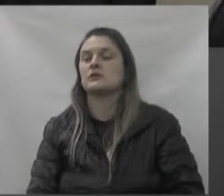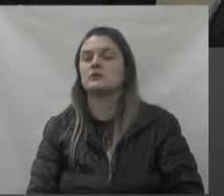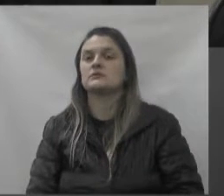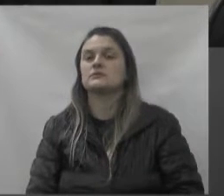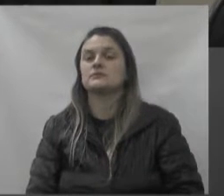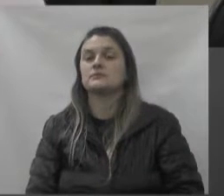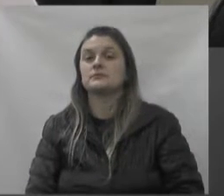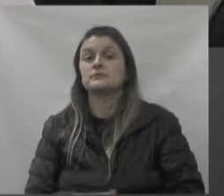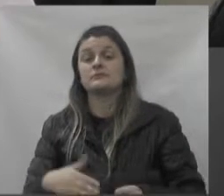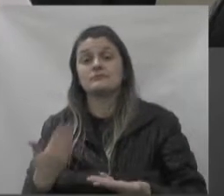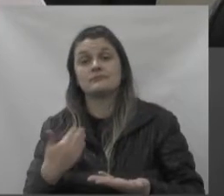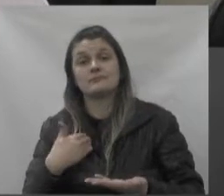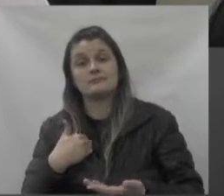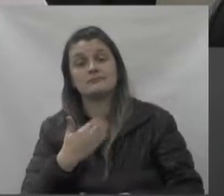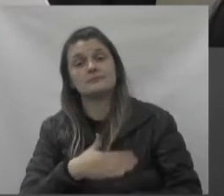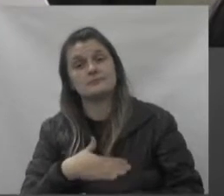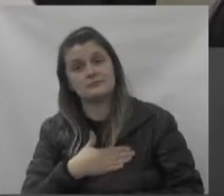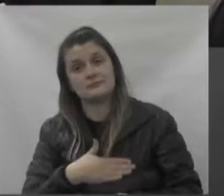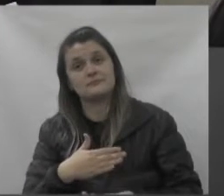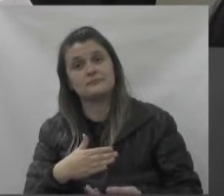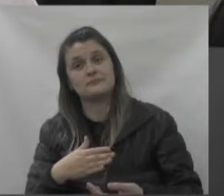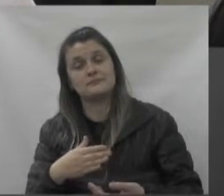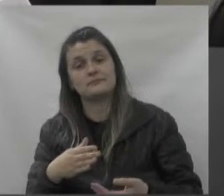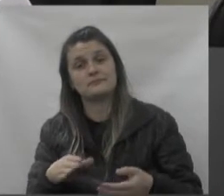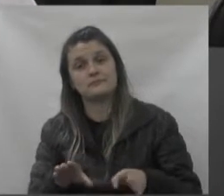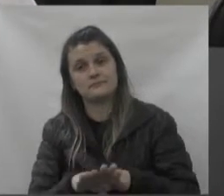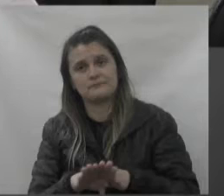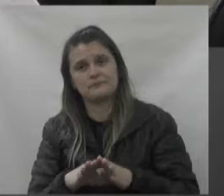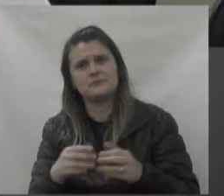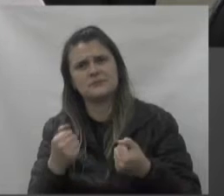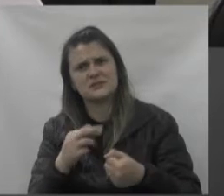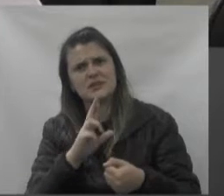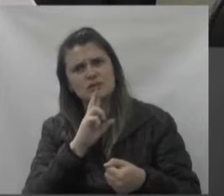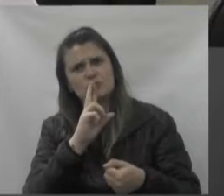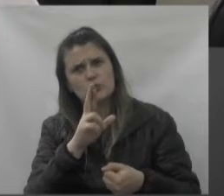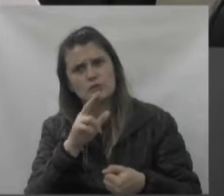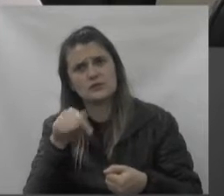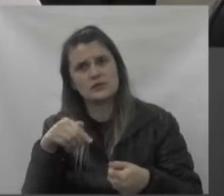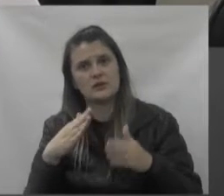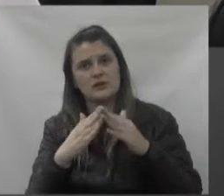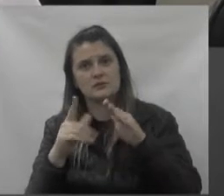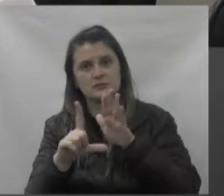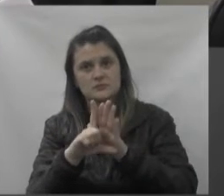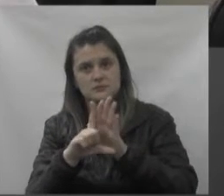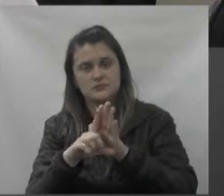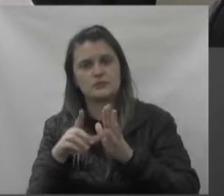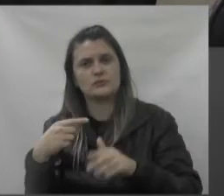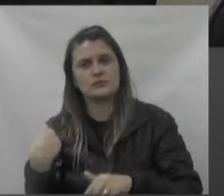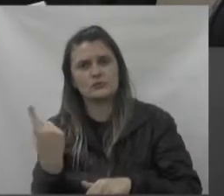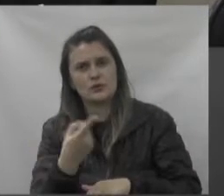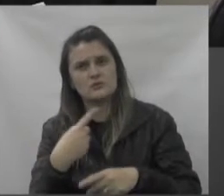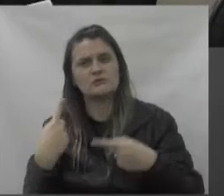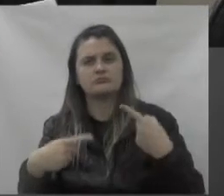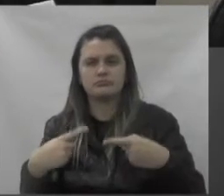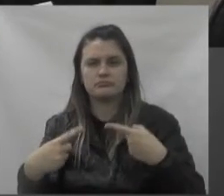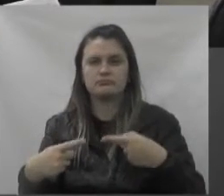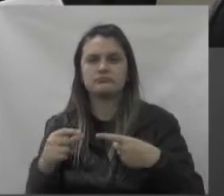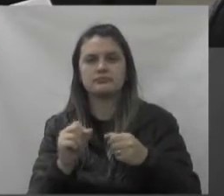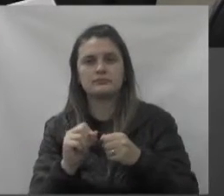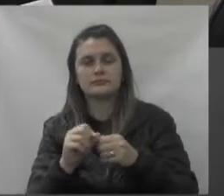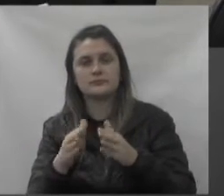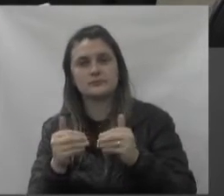Então, eu gostaria também de dar uma resposta aos munícipes, porque aqui na Câmara de Vereadores nós estamos falando, foi feito